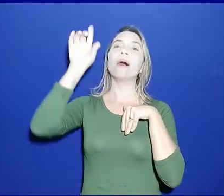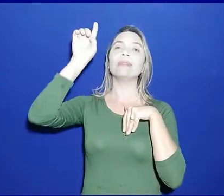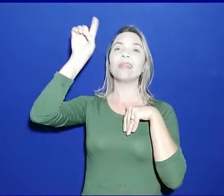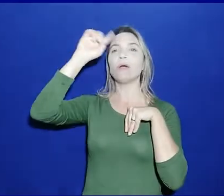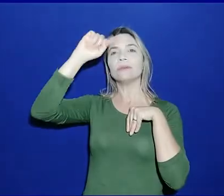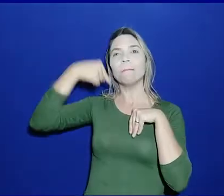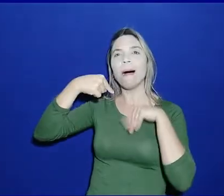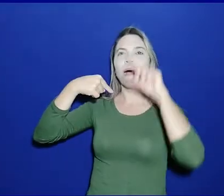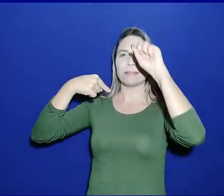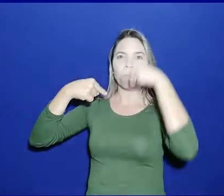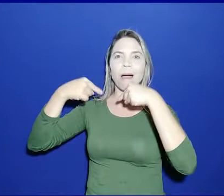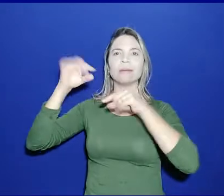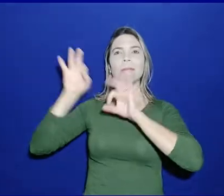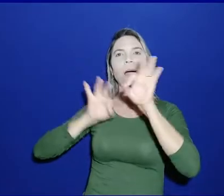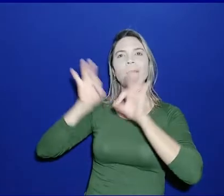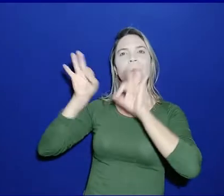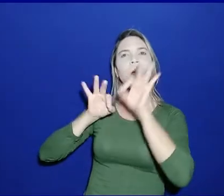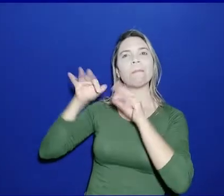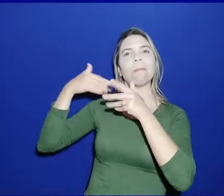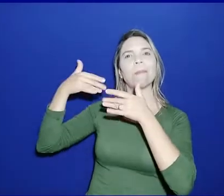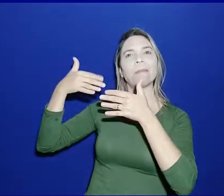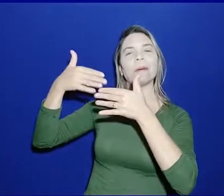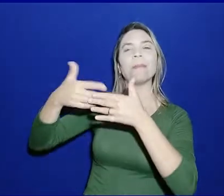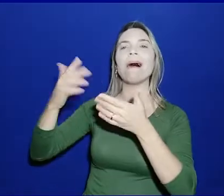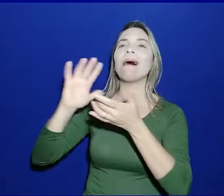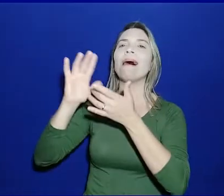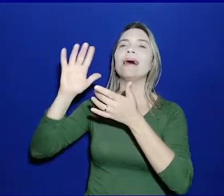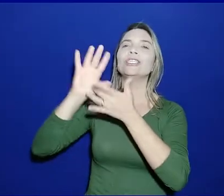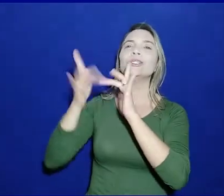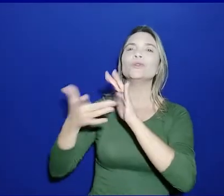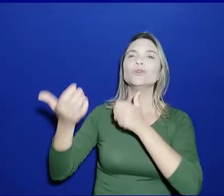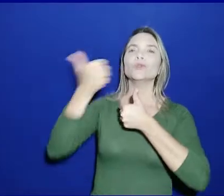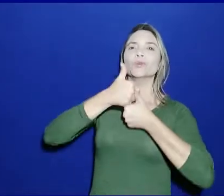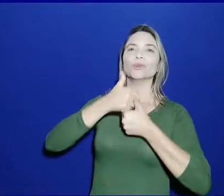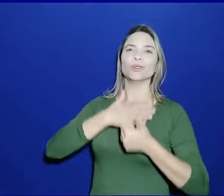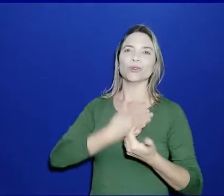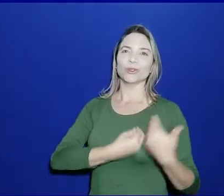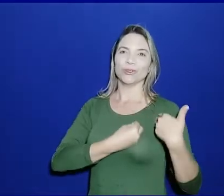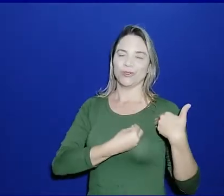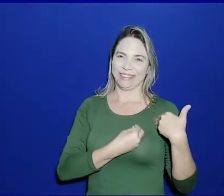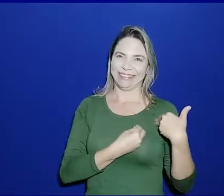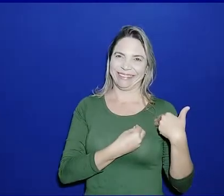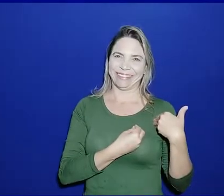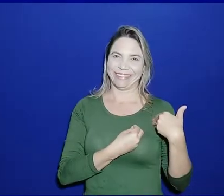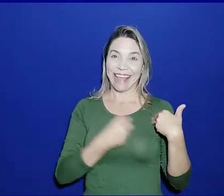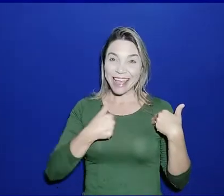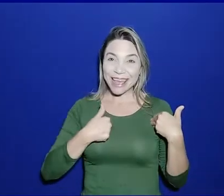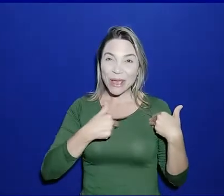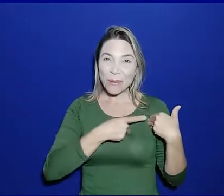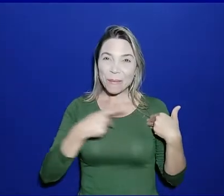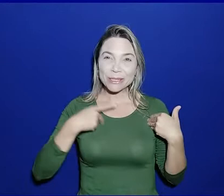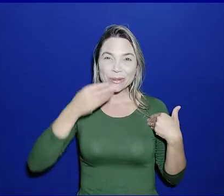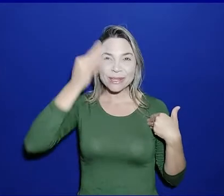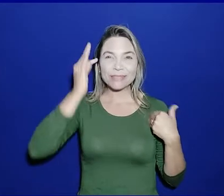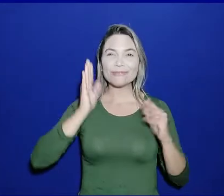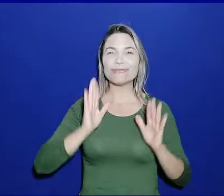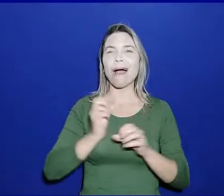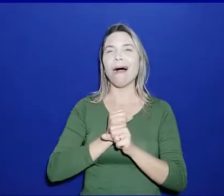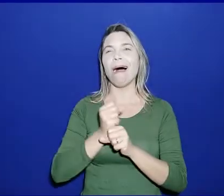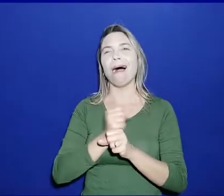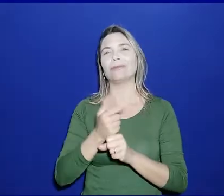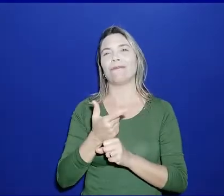Senhor. Ao longo de mais de 20 anos, liderando igrejas